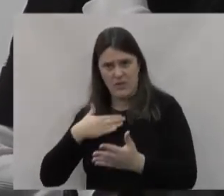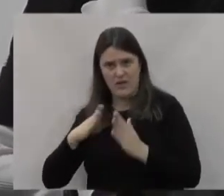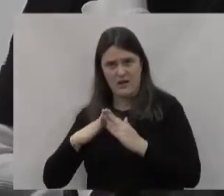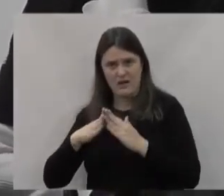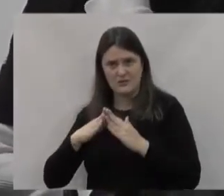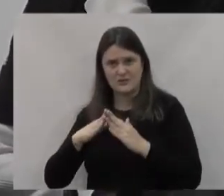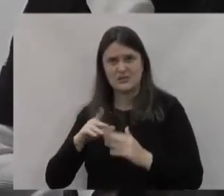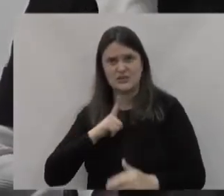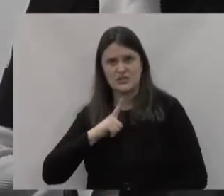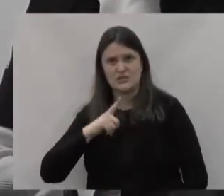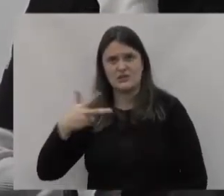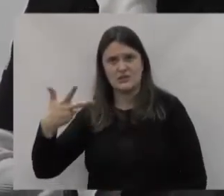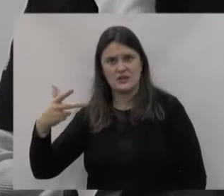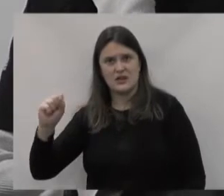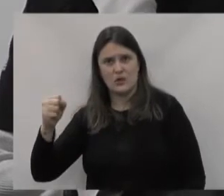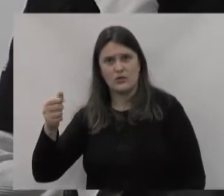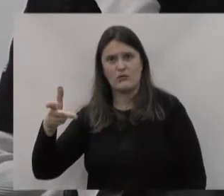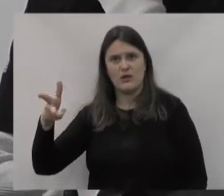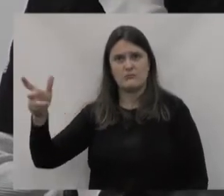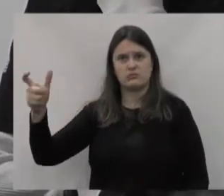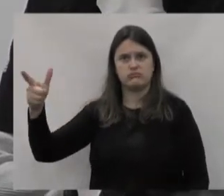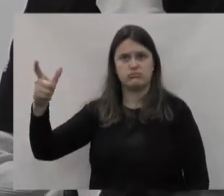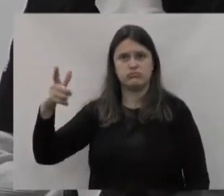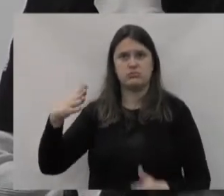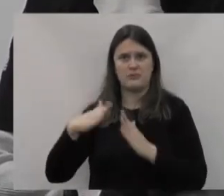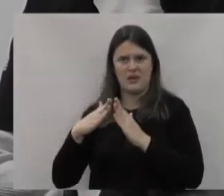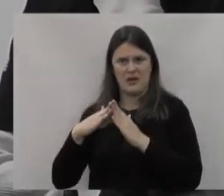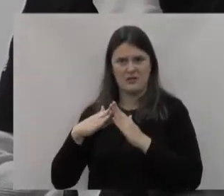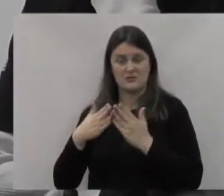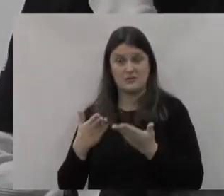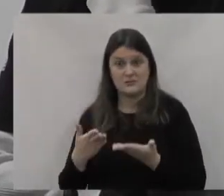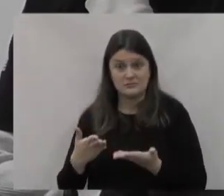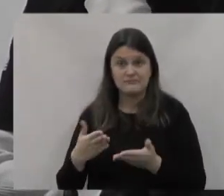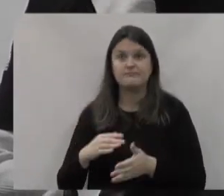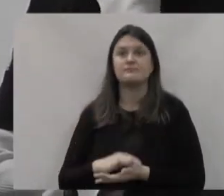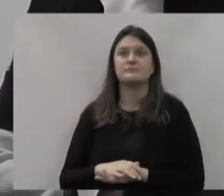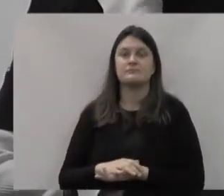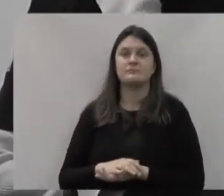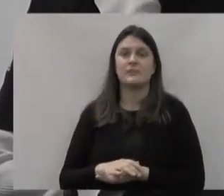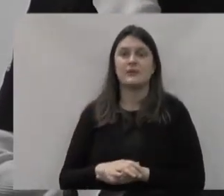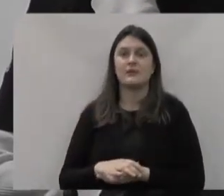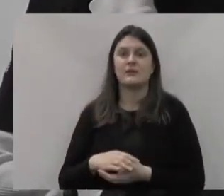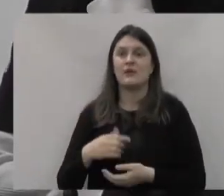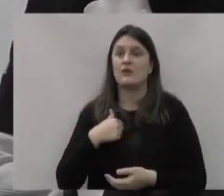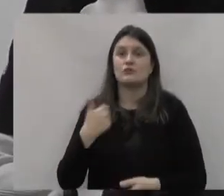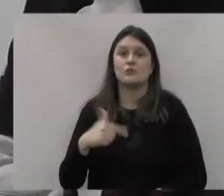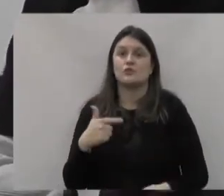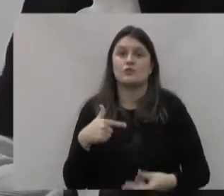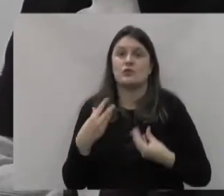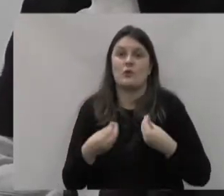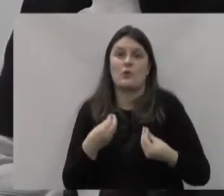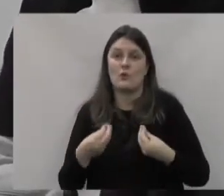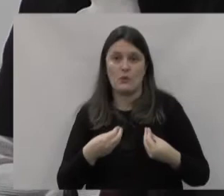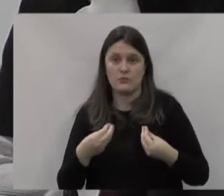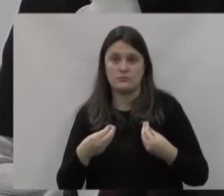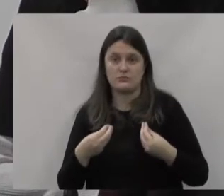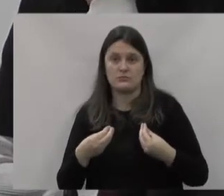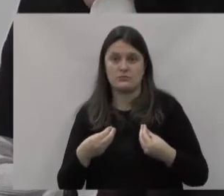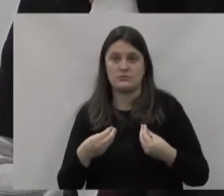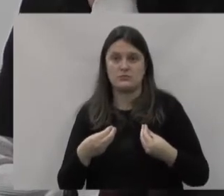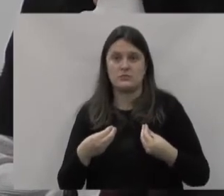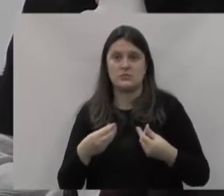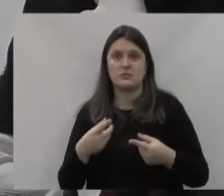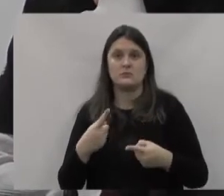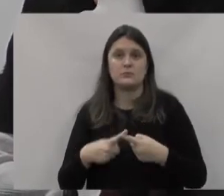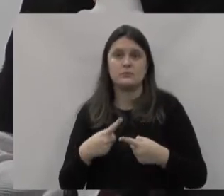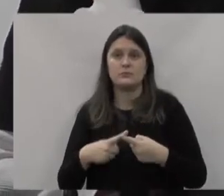tinha uma 38 e encher minha casa de bala, né? E, mesmo assim, nesse caso, não tinha como a gente não